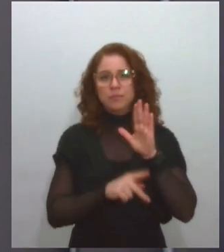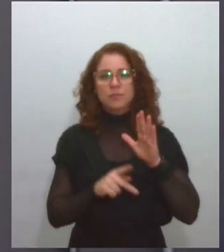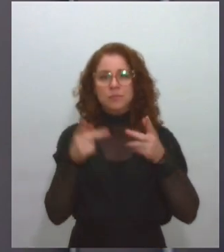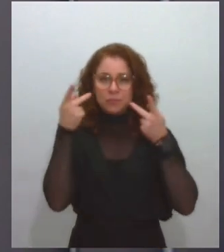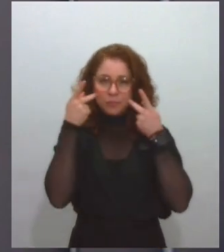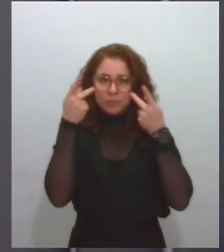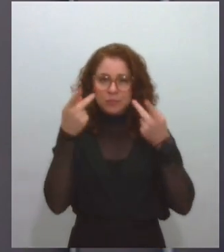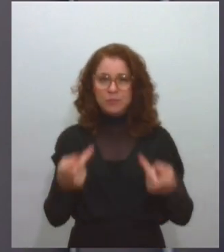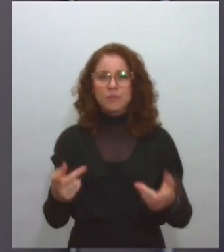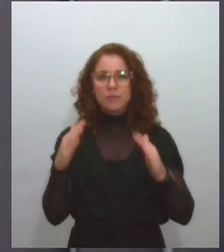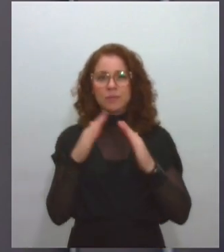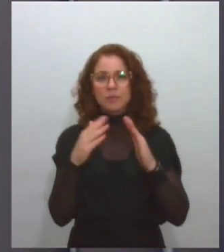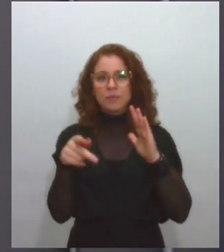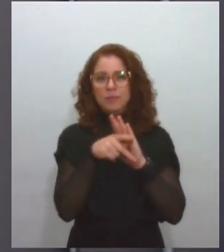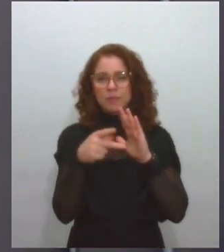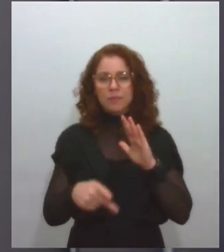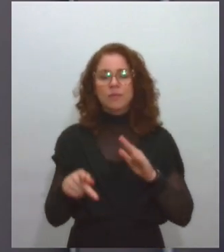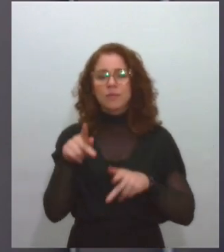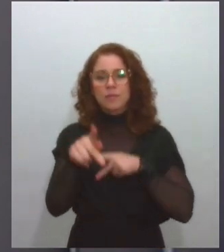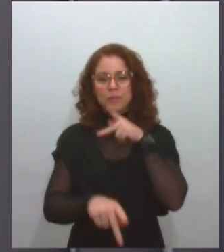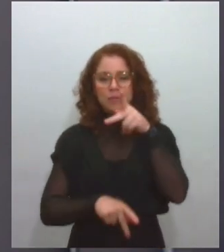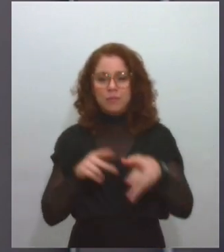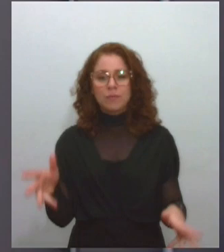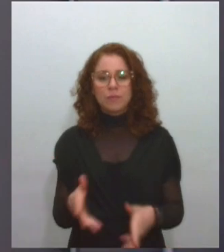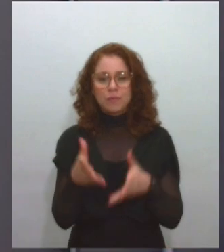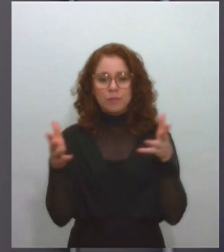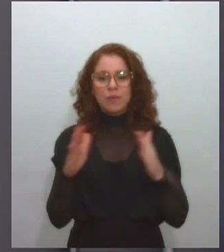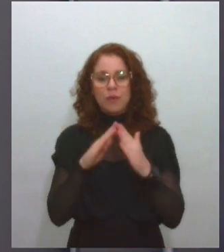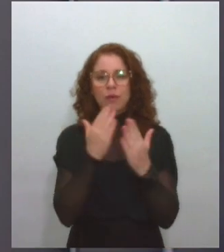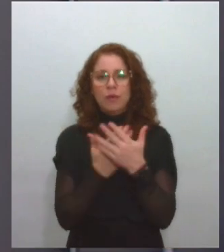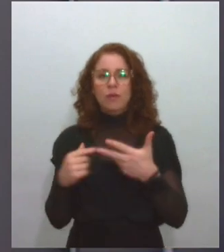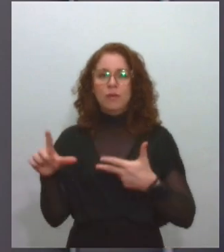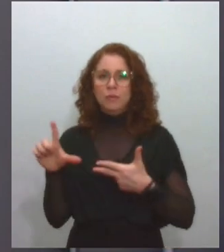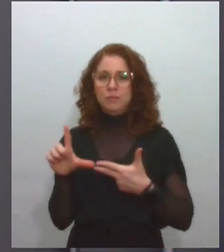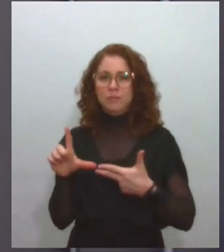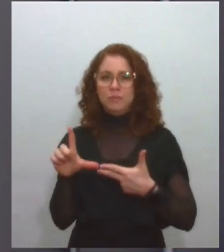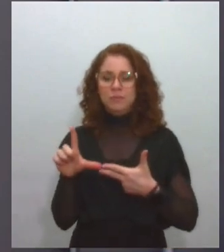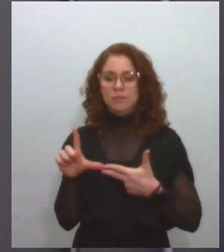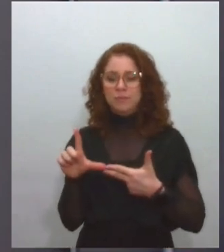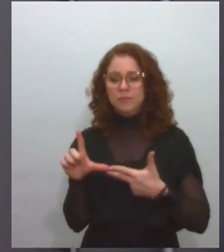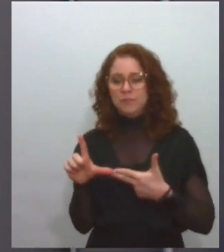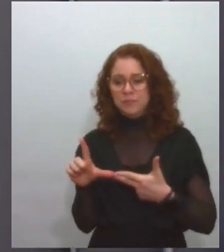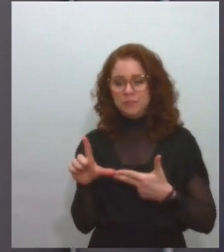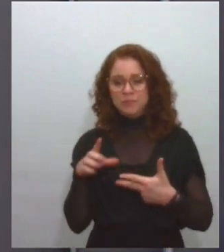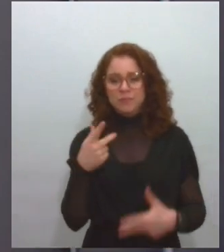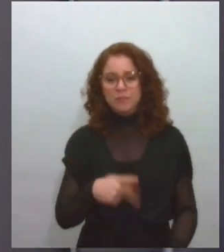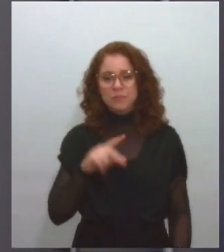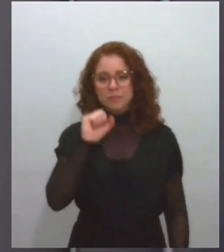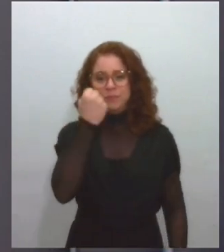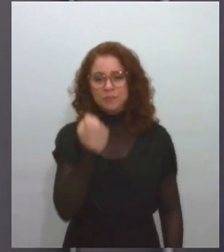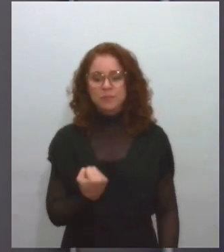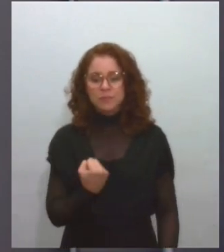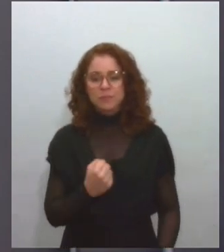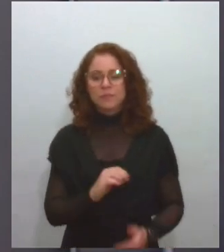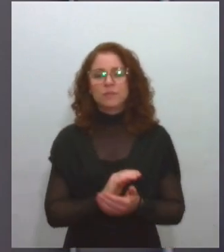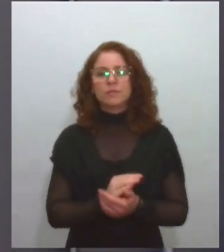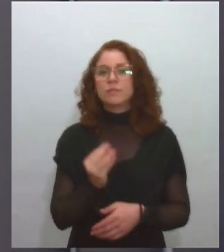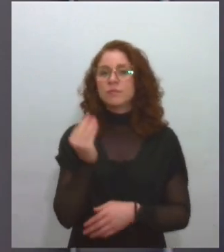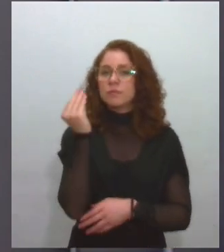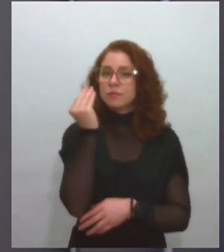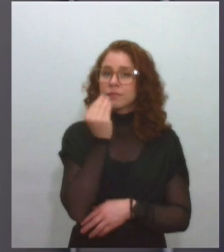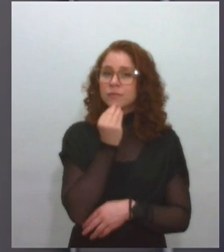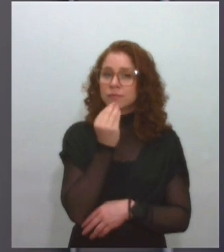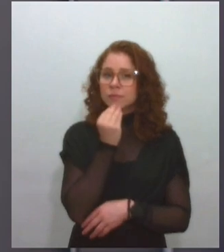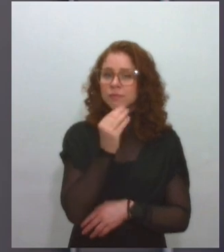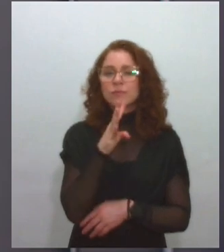do Povo, promovido pela Escola do Legislativo de Sergipe. Uma oportunidade de conhecer na